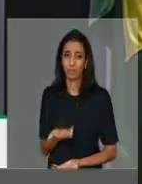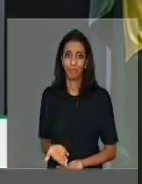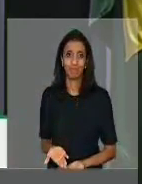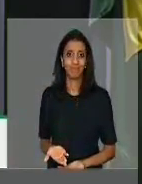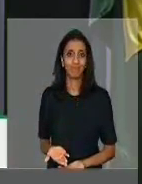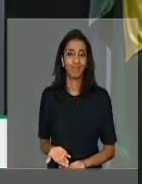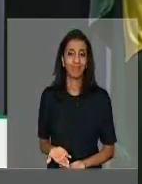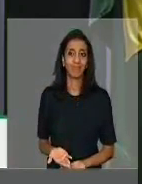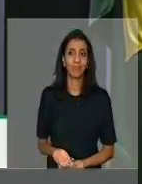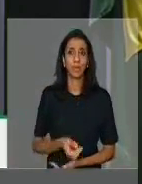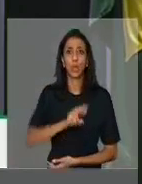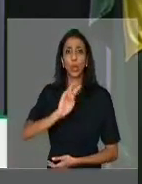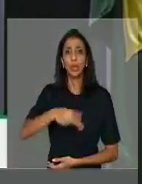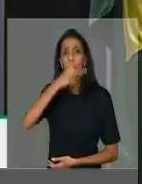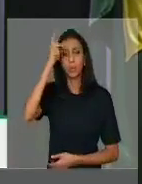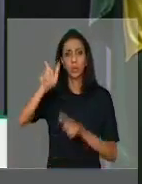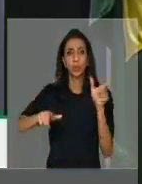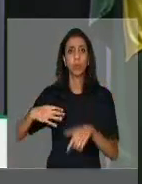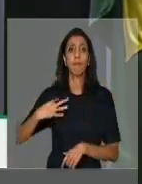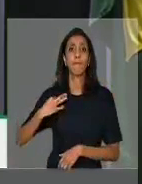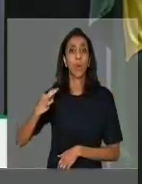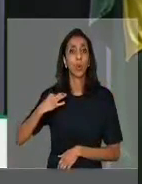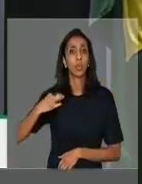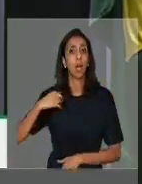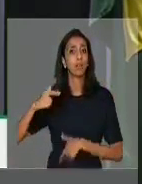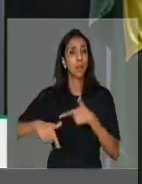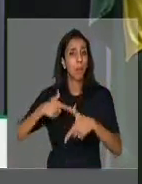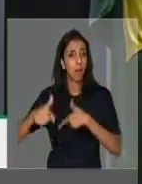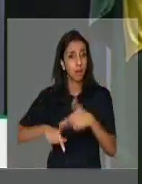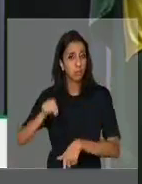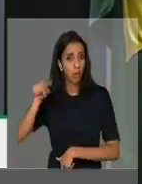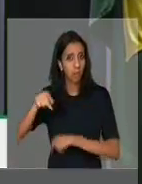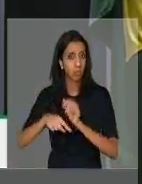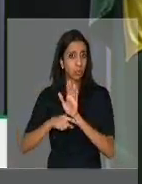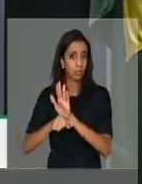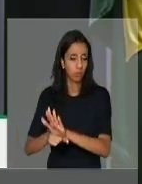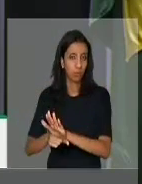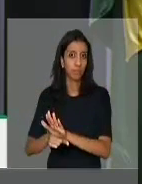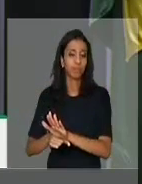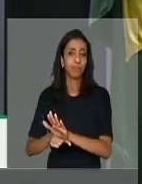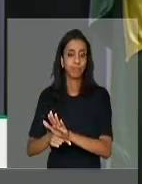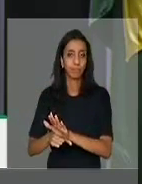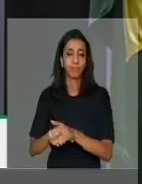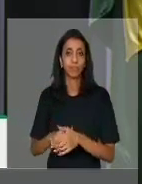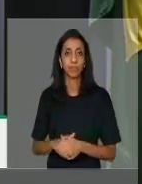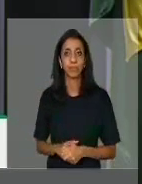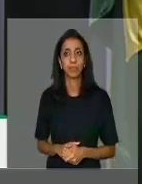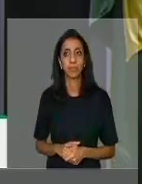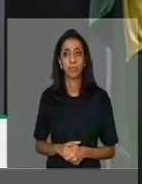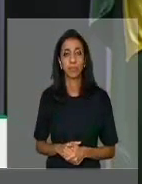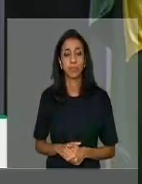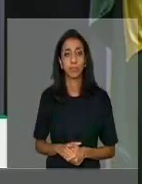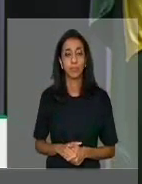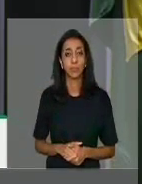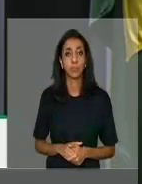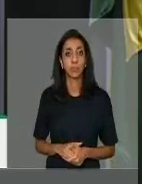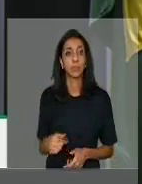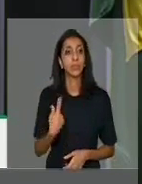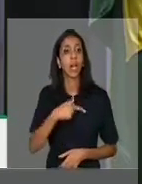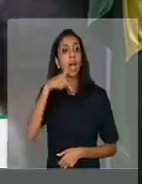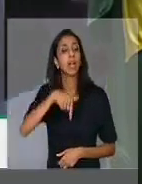são mais de 2.000 voluntários trabalhando, mas nós estamos aqui para